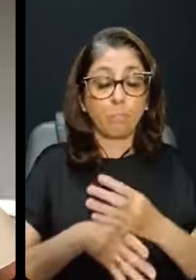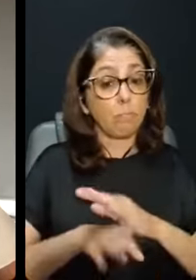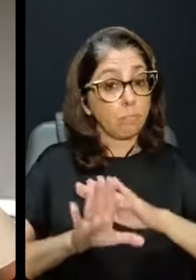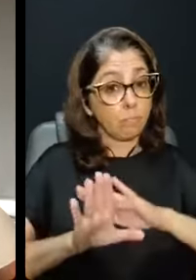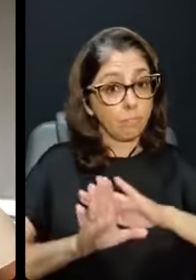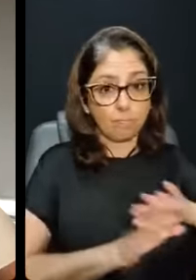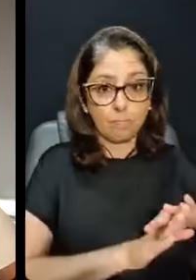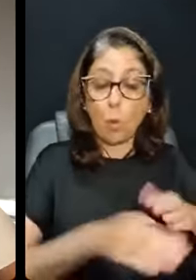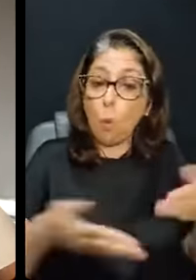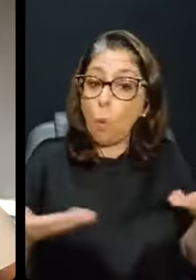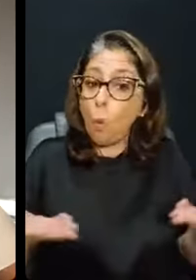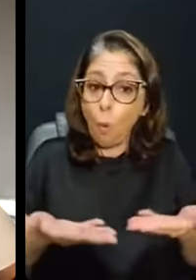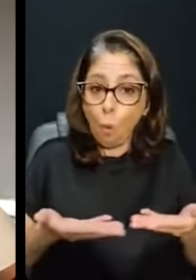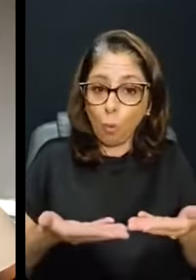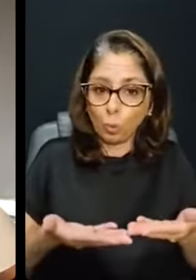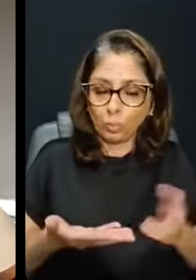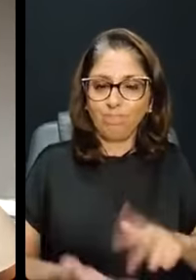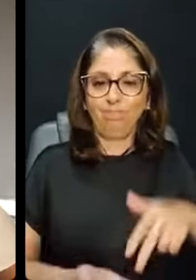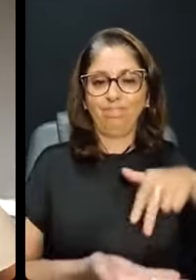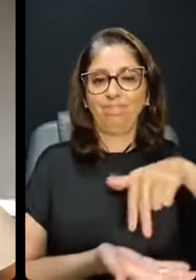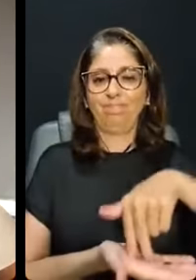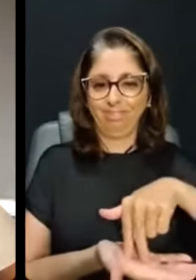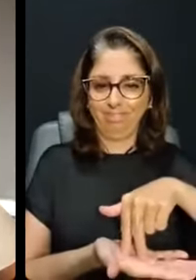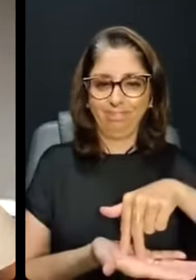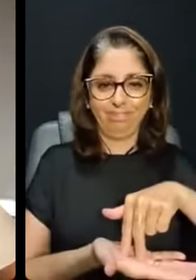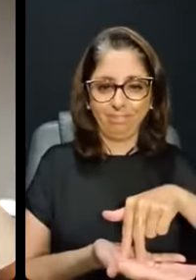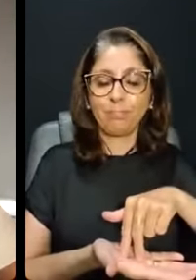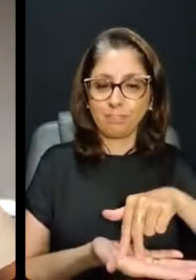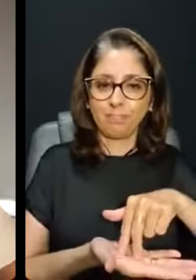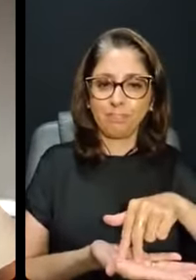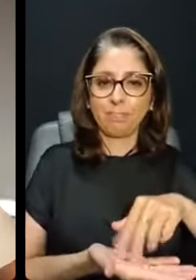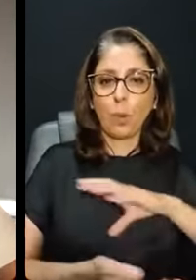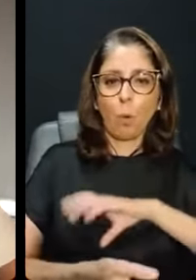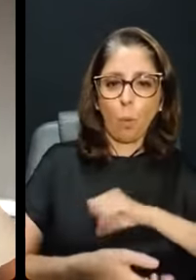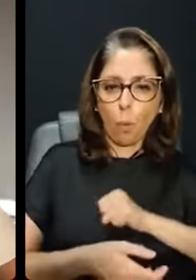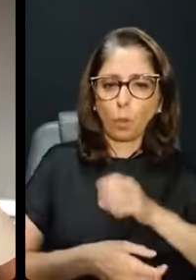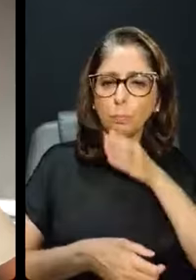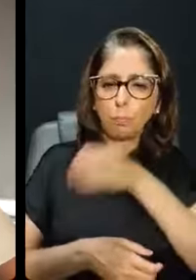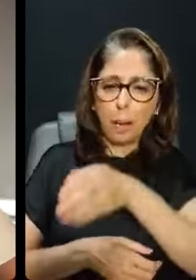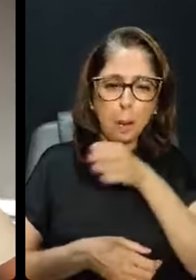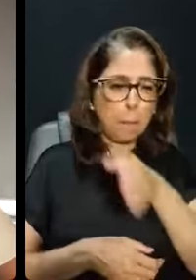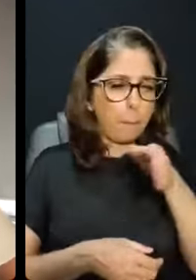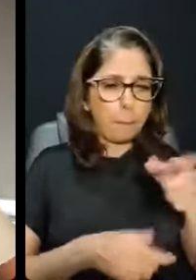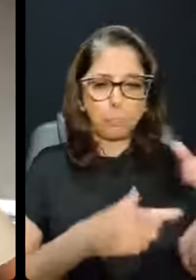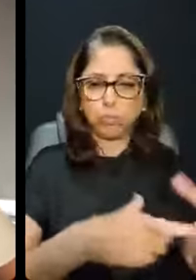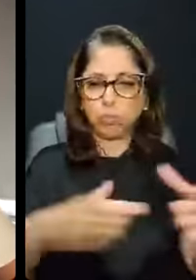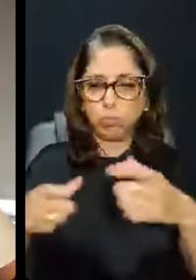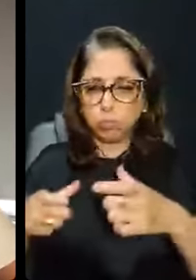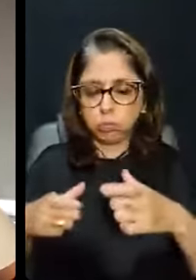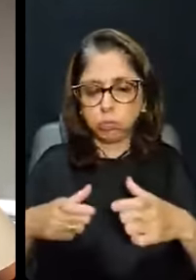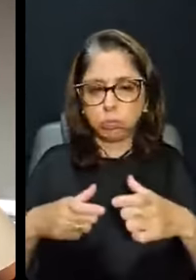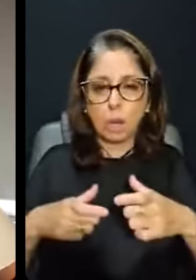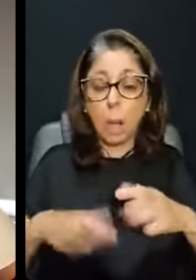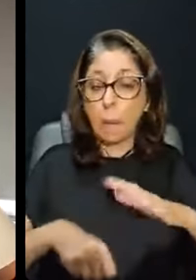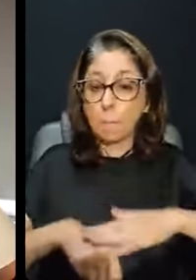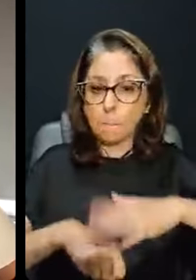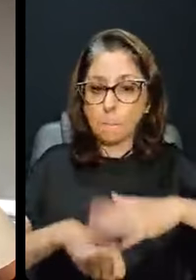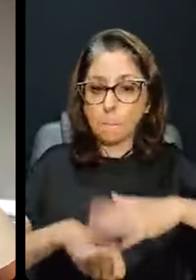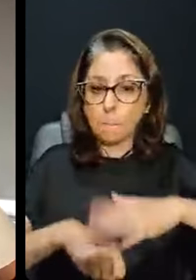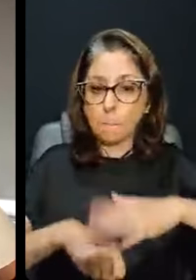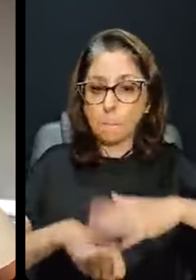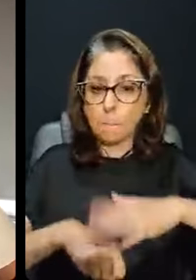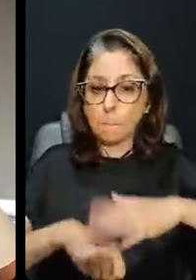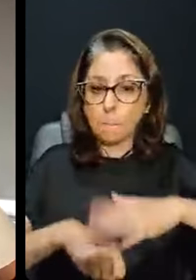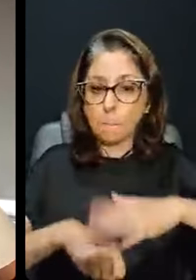todas essas áreas, mas o que eu acho mais mágico e mais transformador é realmente atuar na transformação do olhar.